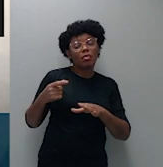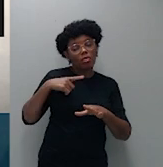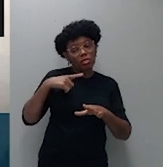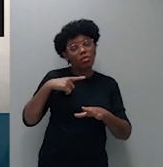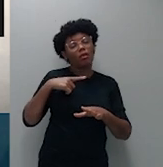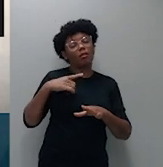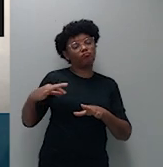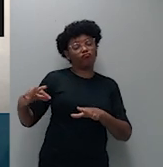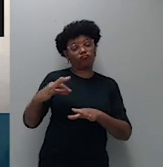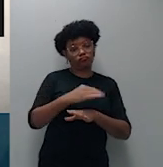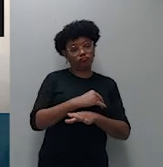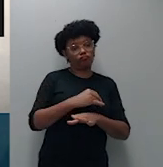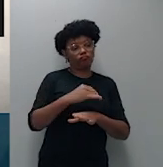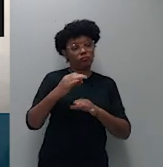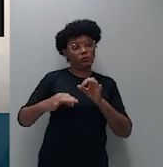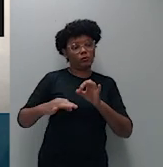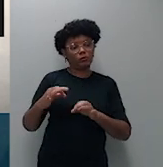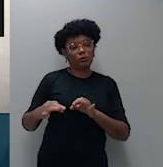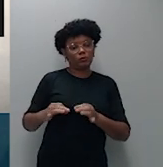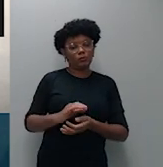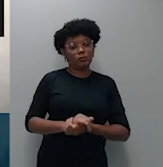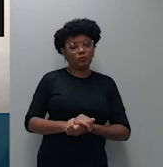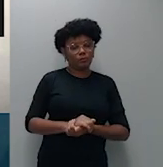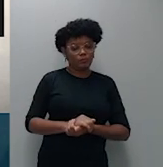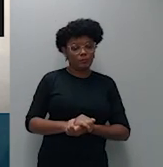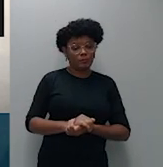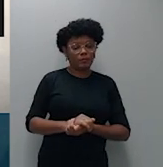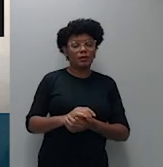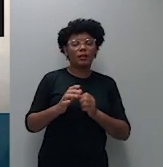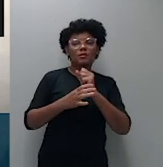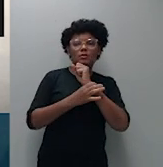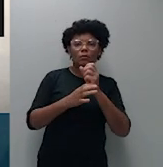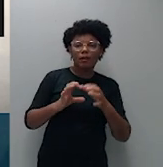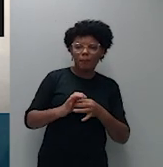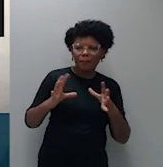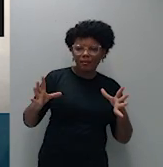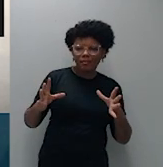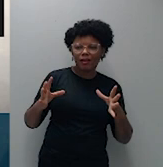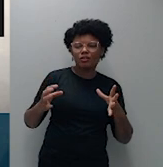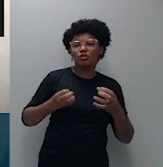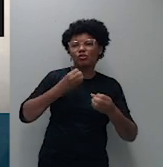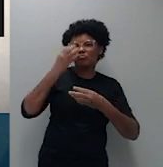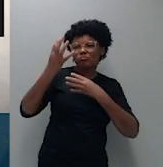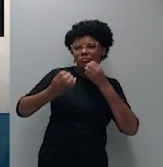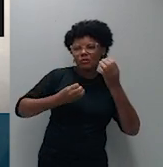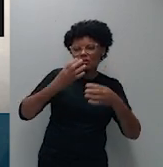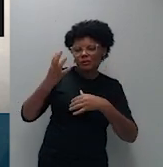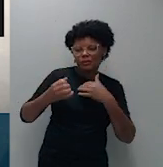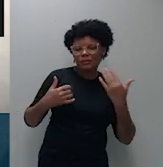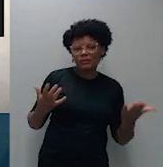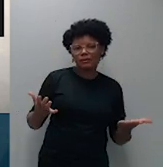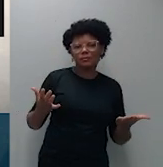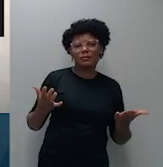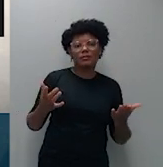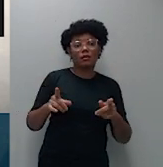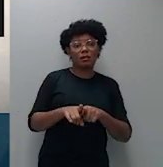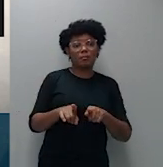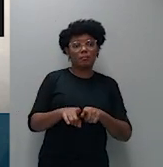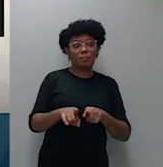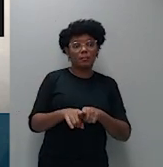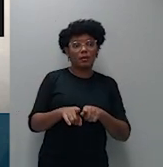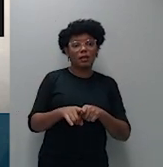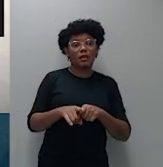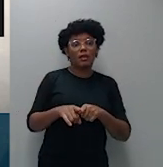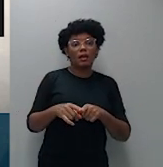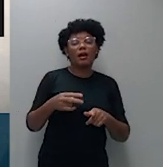o dispositivo assegura a liberdade de expressão e também Visa a impedir a